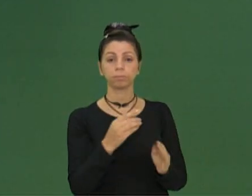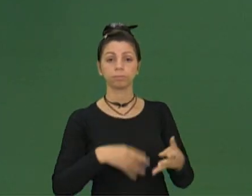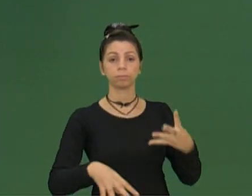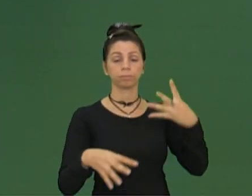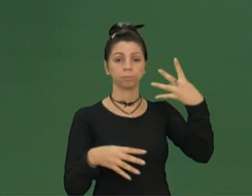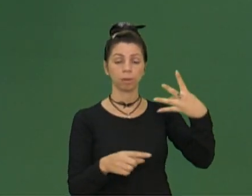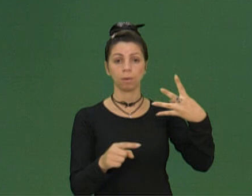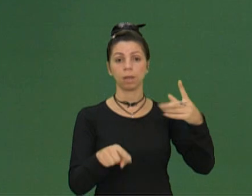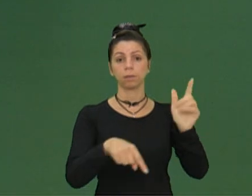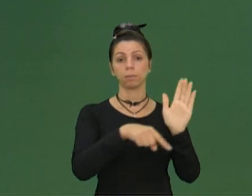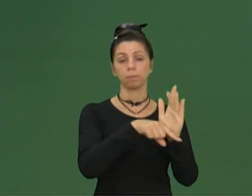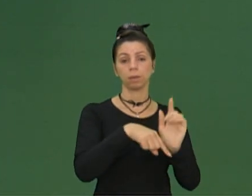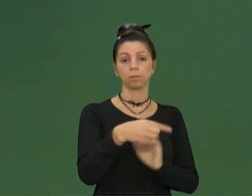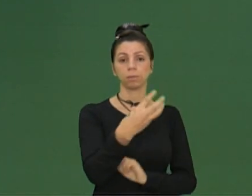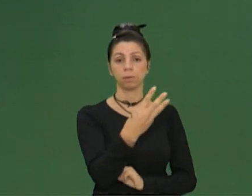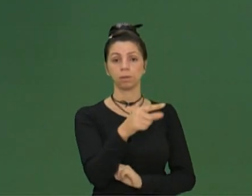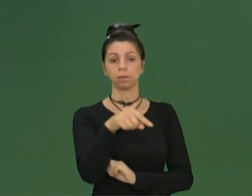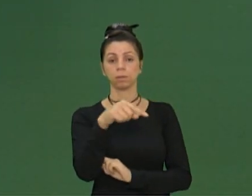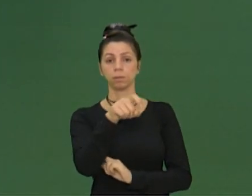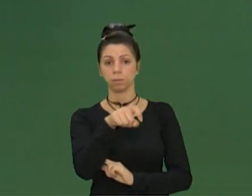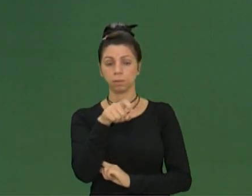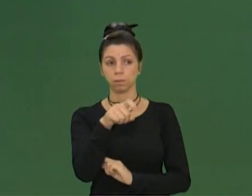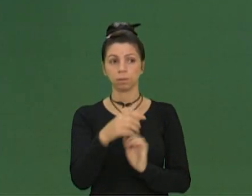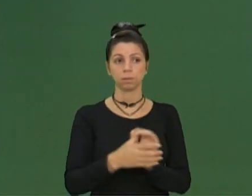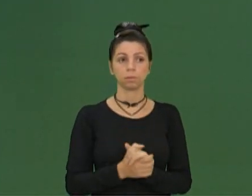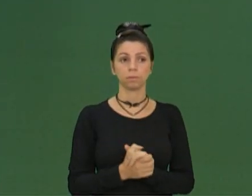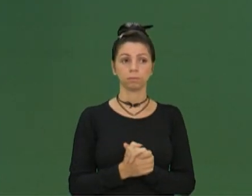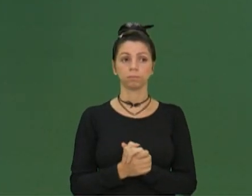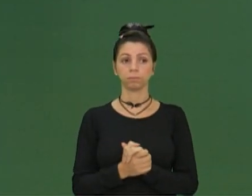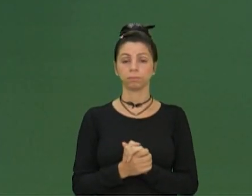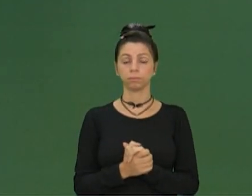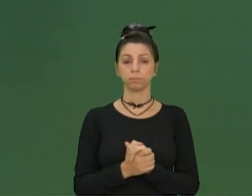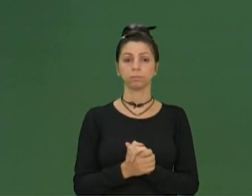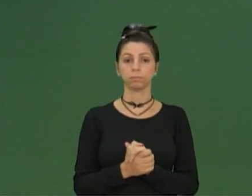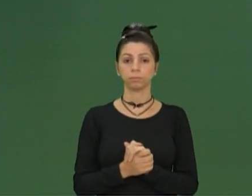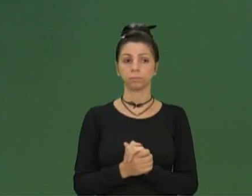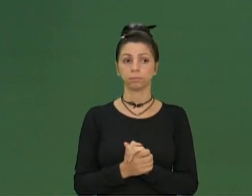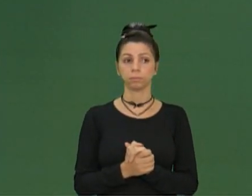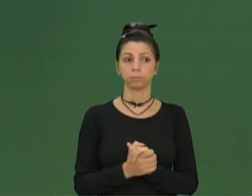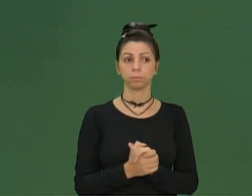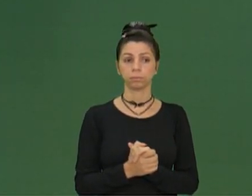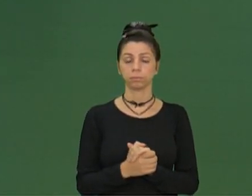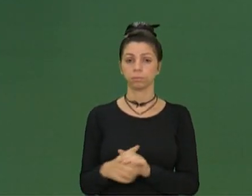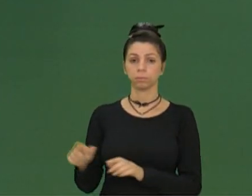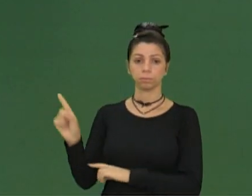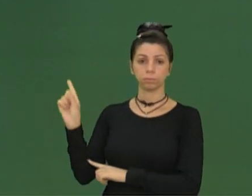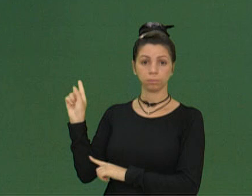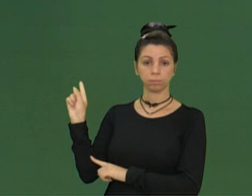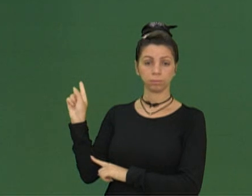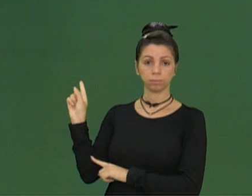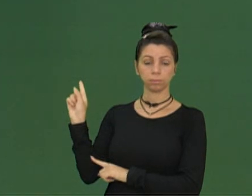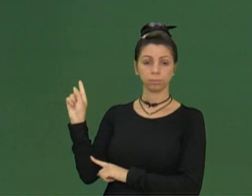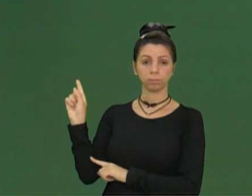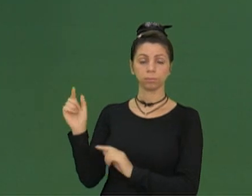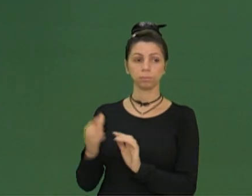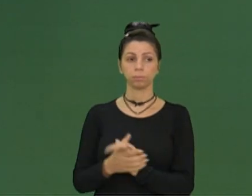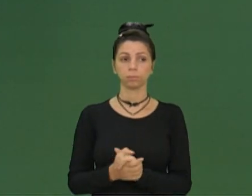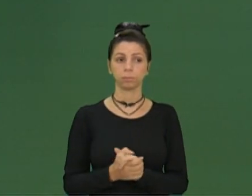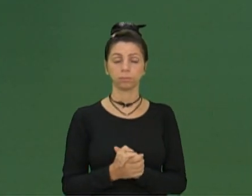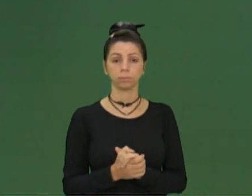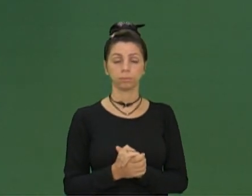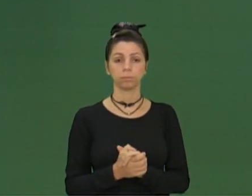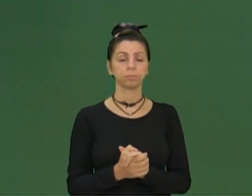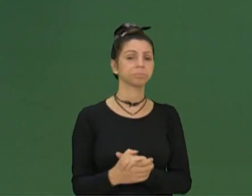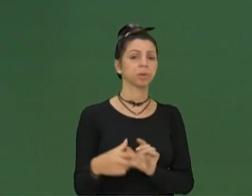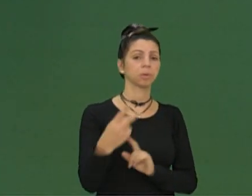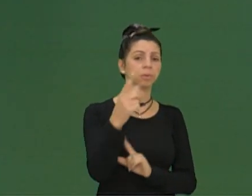4 menos 3x, 3x era positivo, passei negativo, igual ao 2 mais o 6, certo? Esse 2